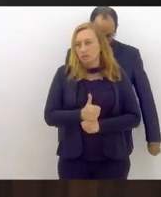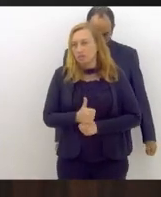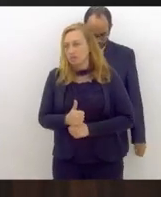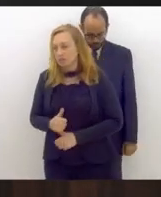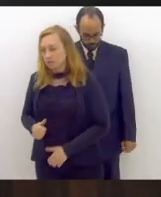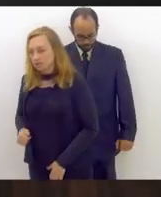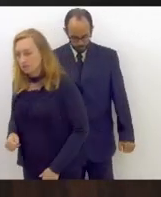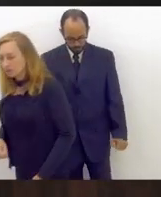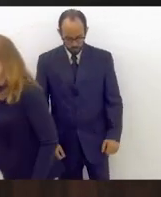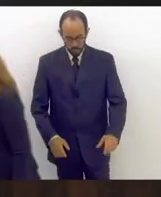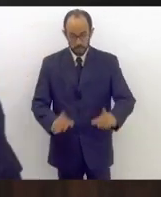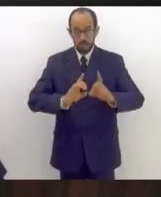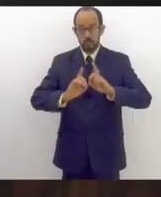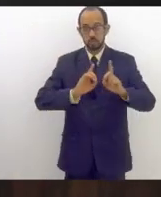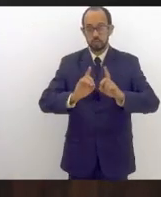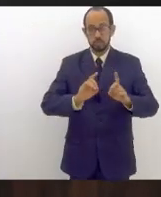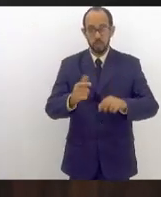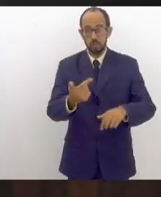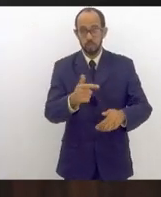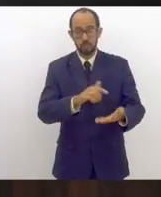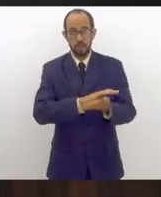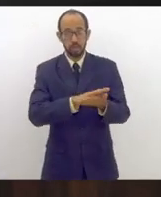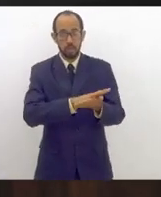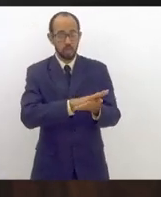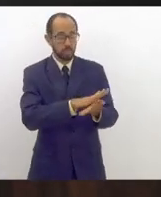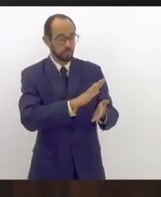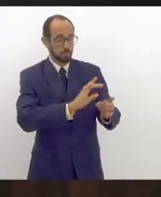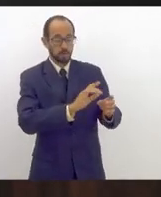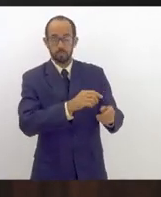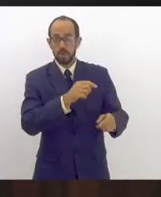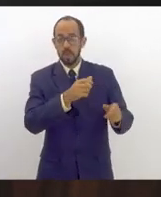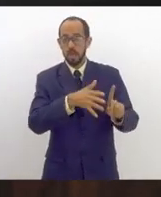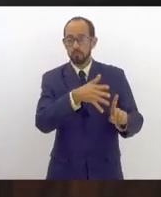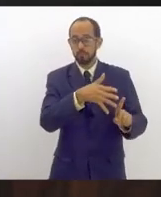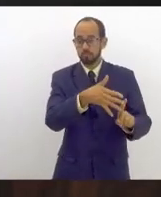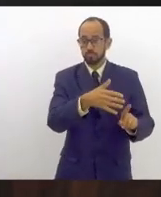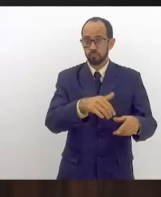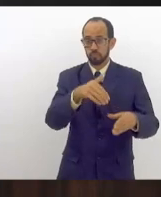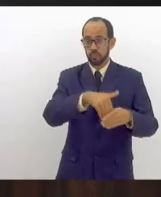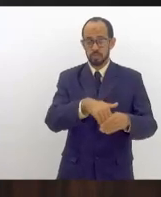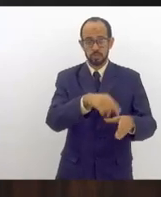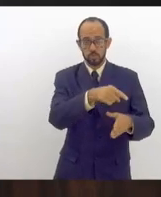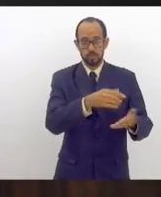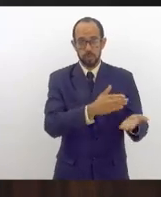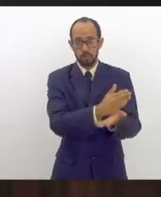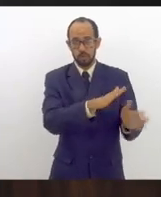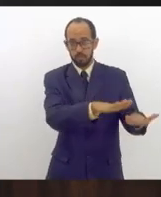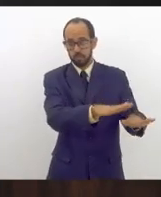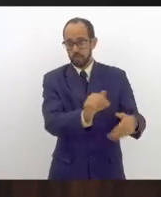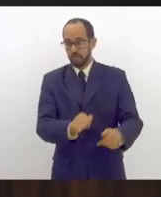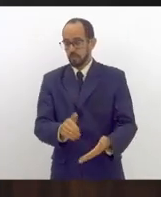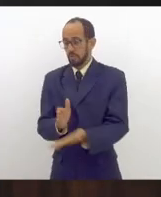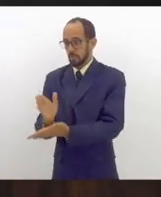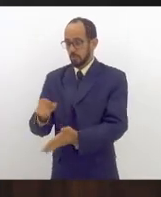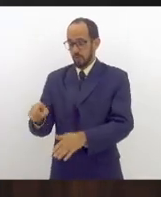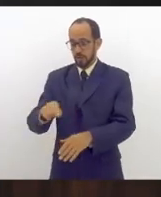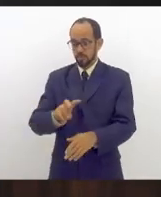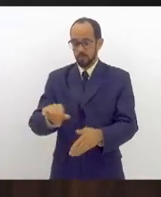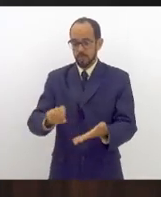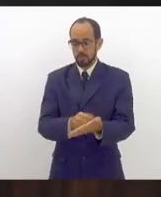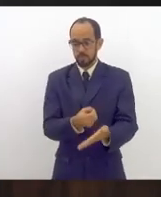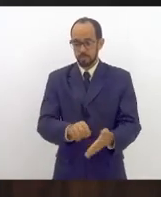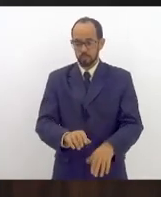Reis. Em discussão, não havendo quem queira discutir, encerra da discussão. Em votação, os senhores que aprovam, permaneçam como estão, aprovado, vai a